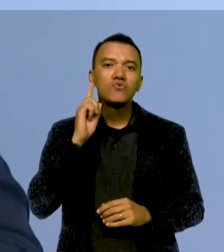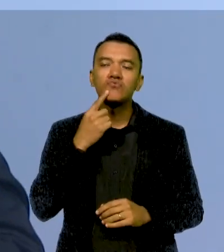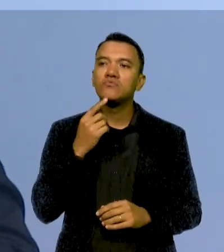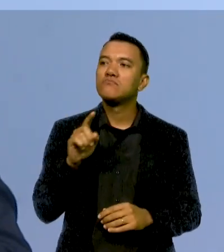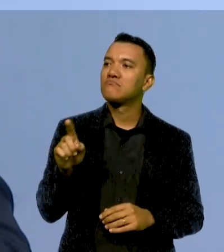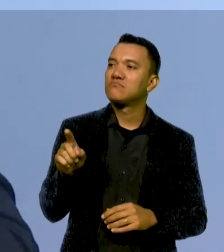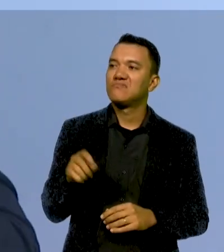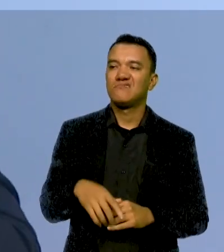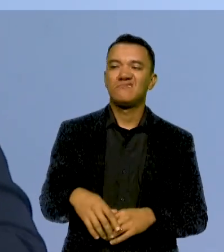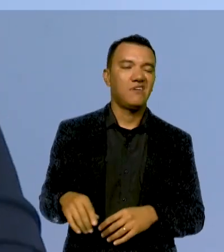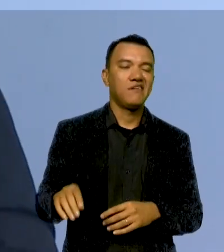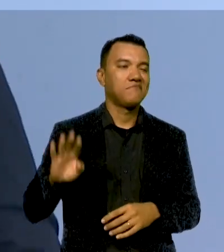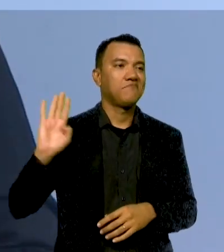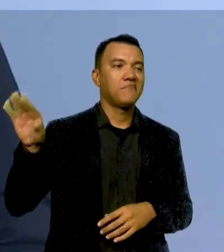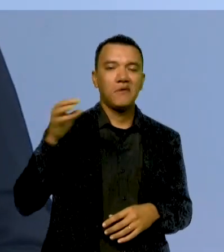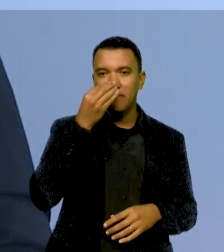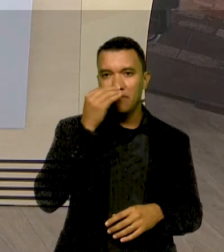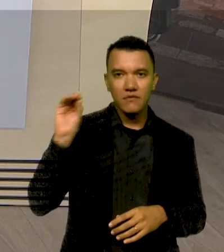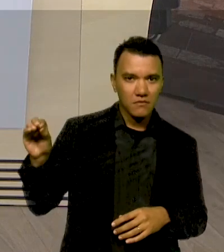falar, ixi, quero falar com ele não, vamos embora.